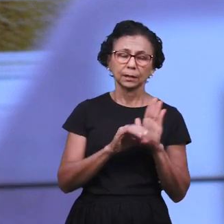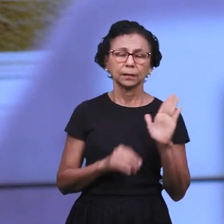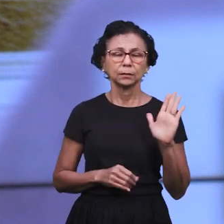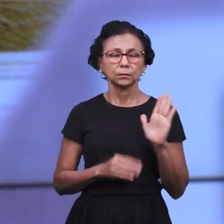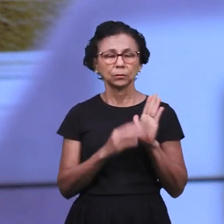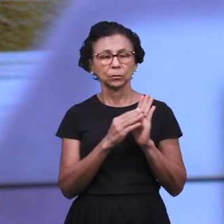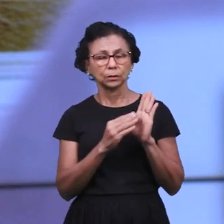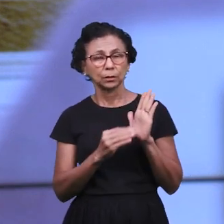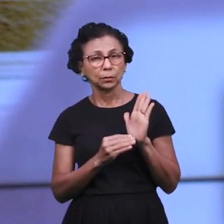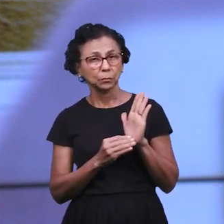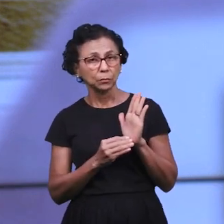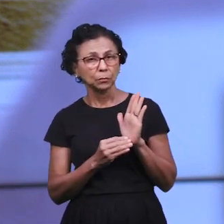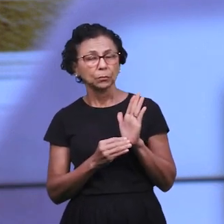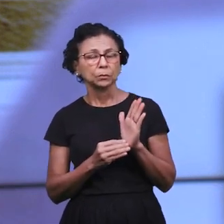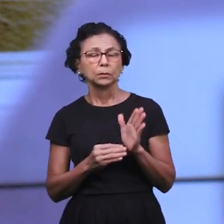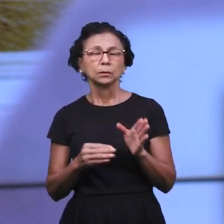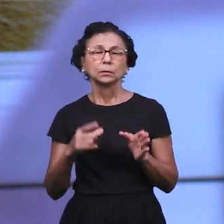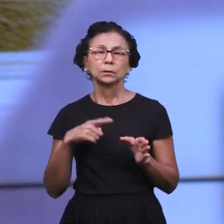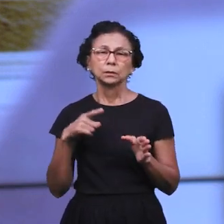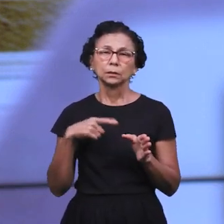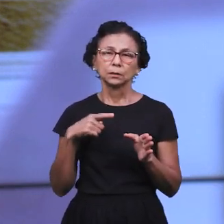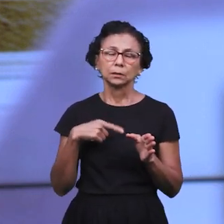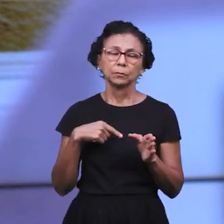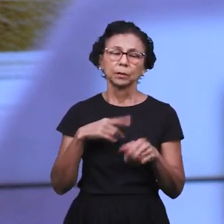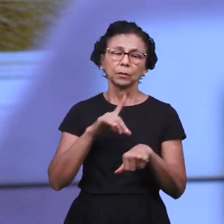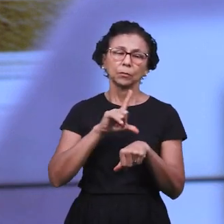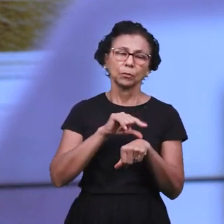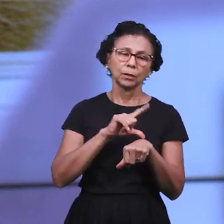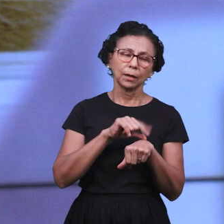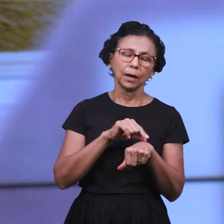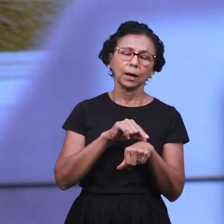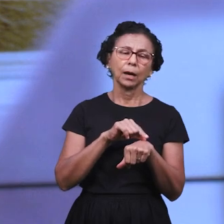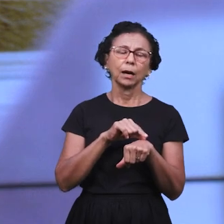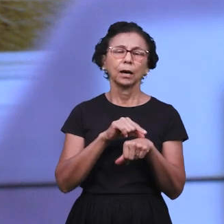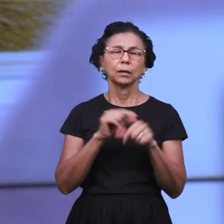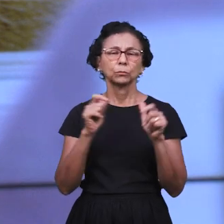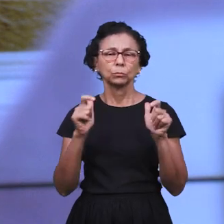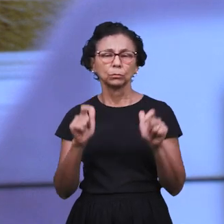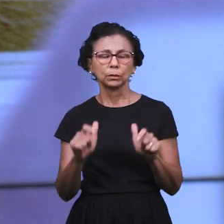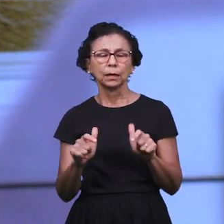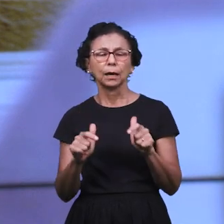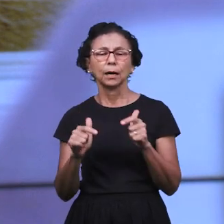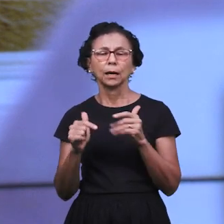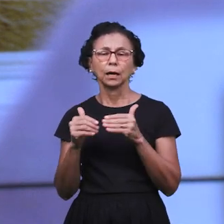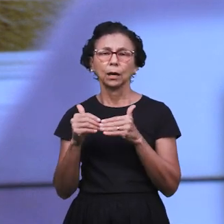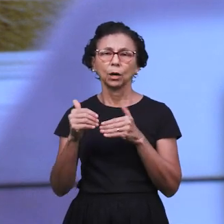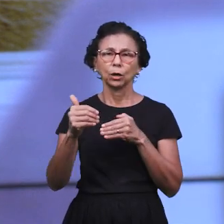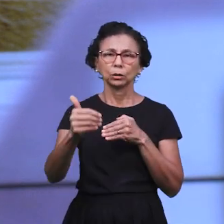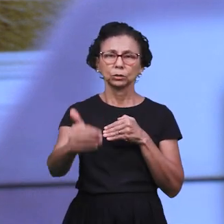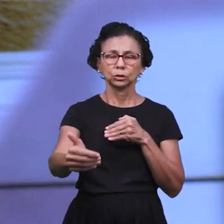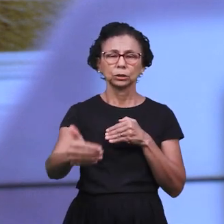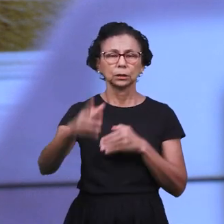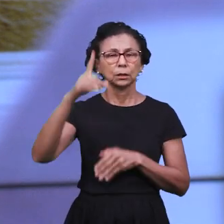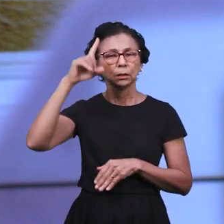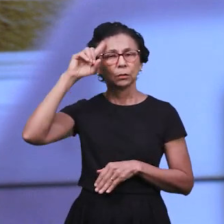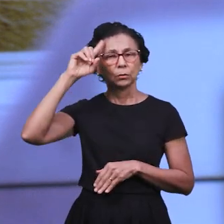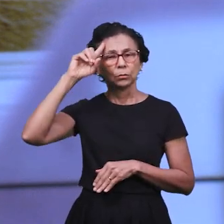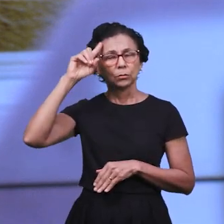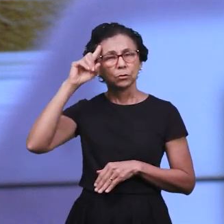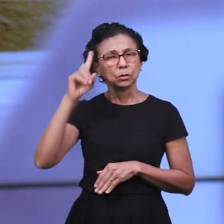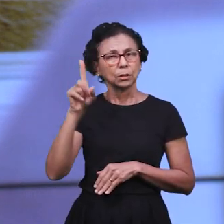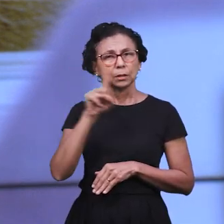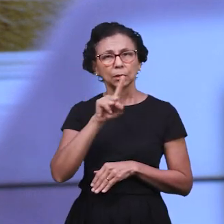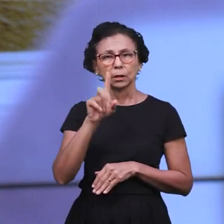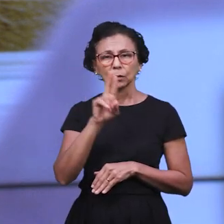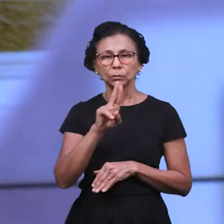para te ajudar. Também tem uma rotina para você procurar estudar todos os dias sem distração